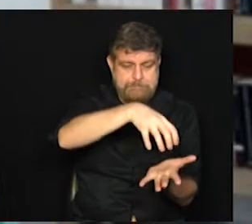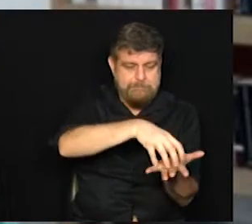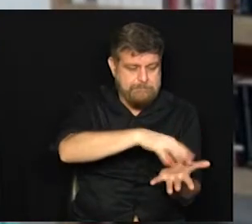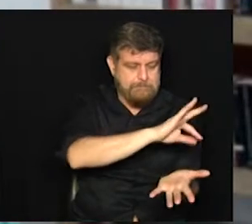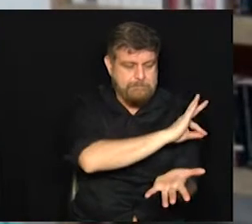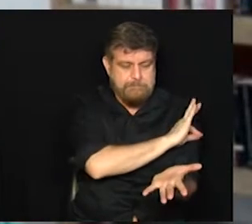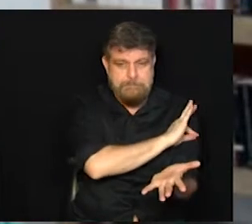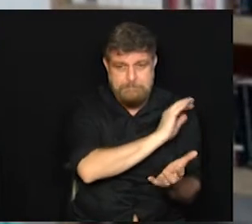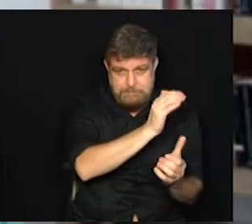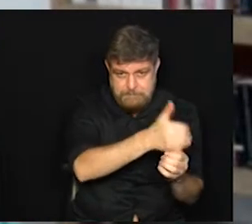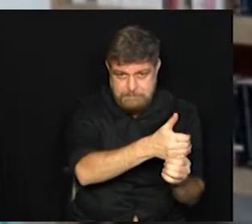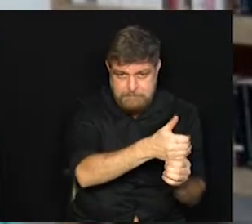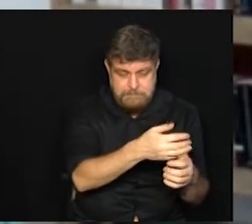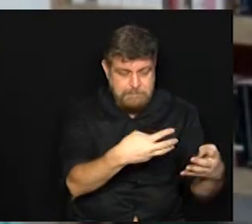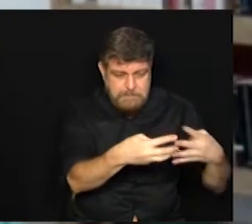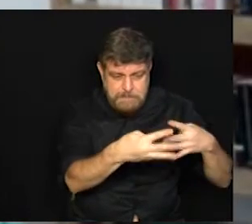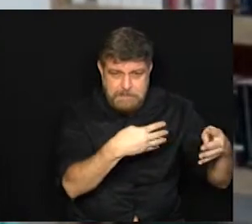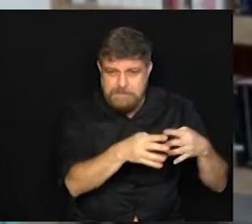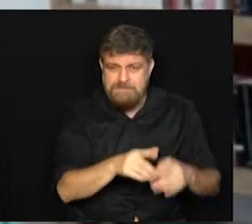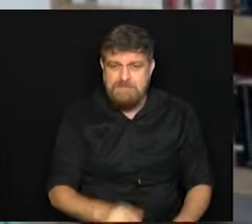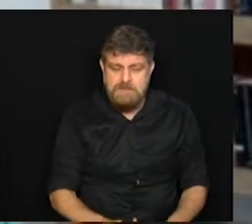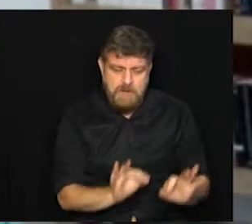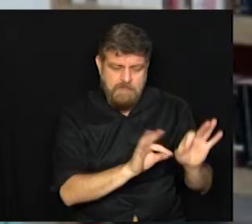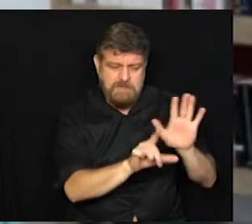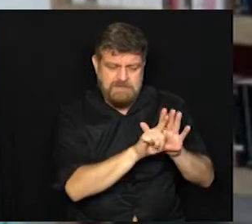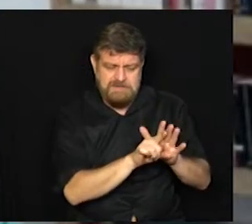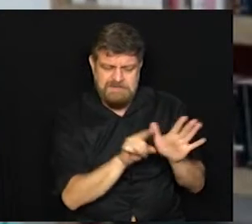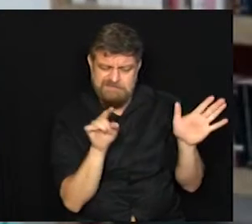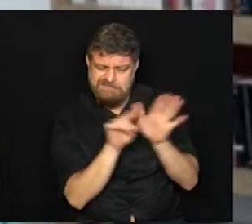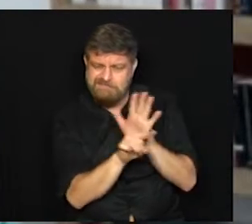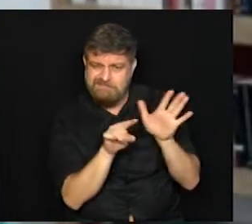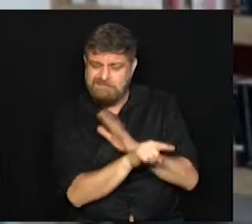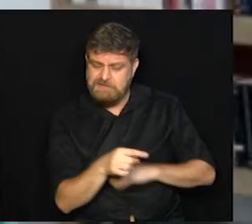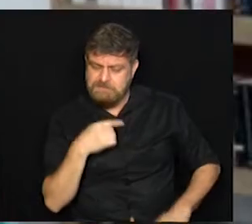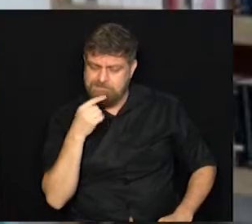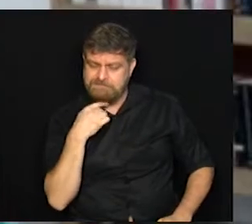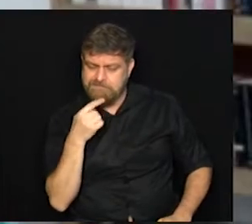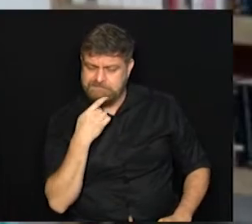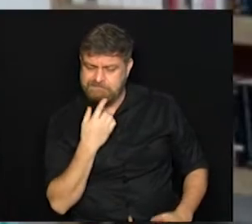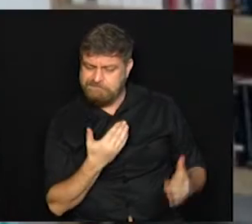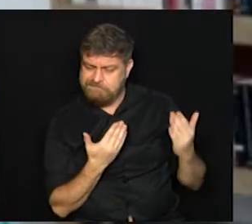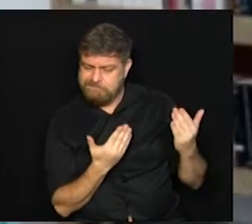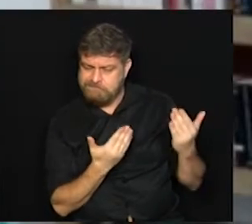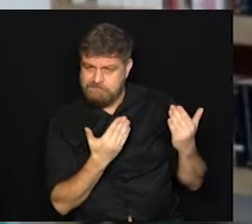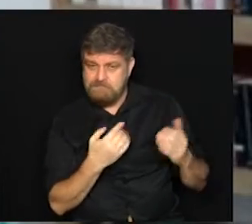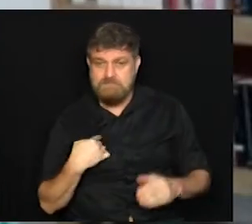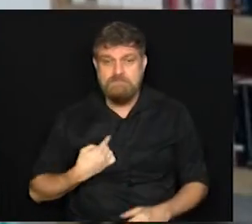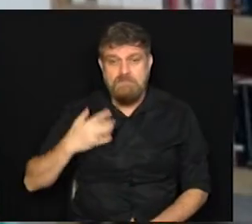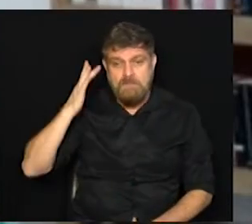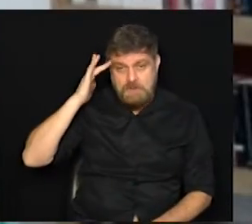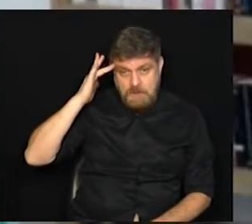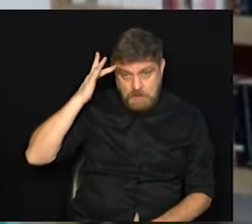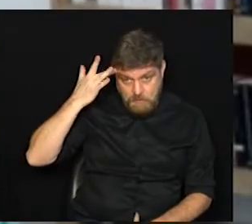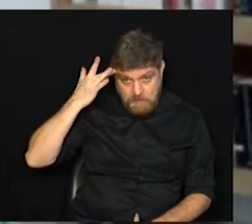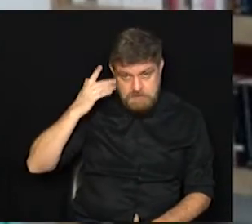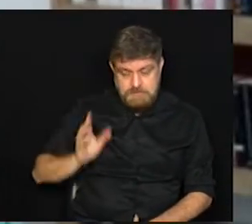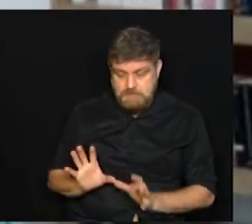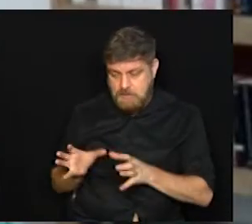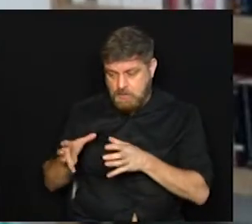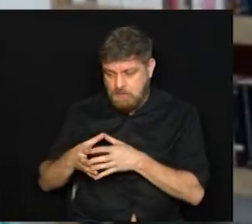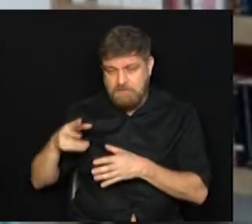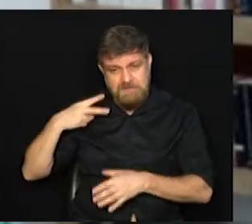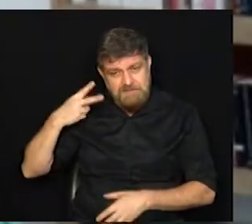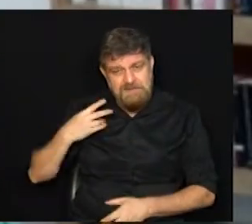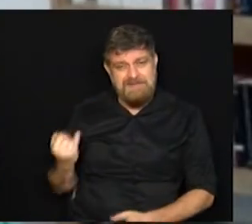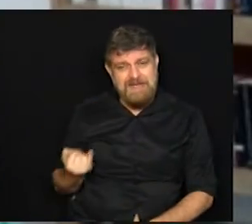subprefeitura, questionei o projeto da ciclovia. Eu acho, vereador Rossini, que é importante essa comissão, para além